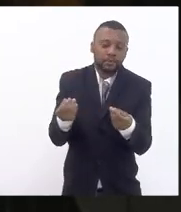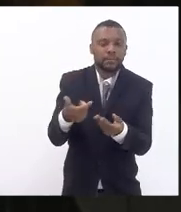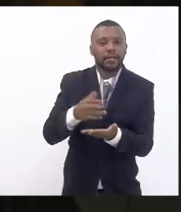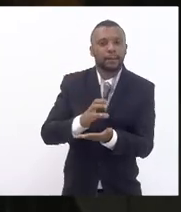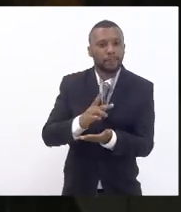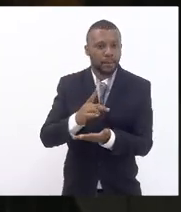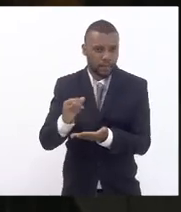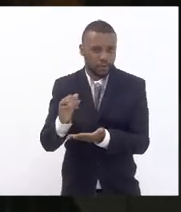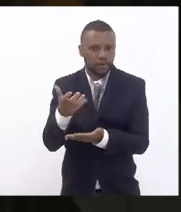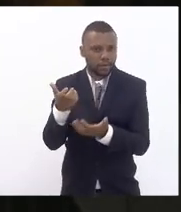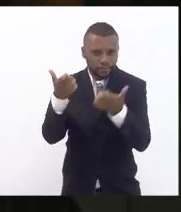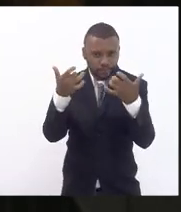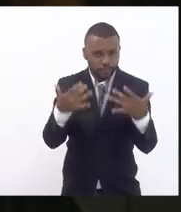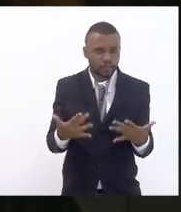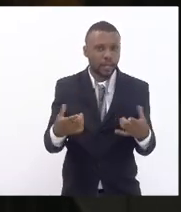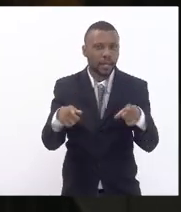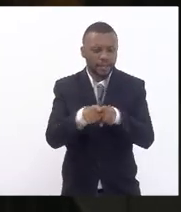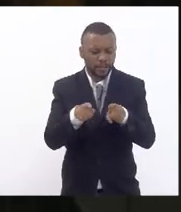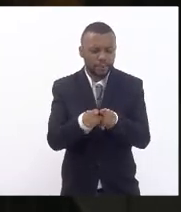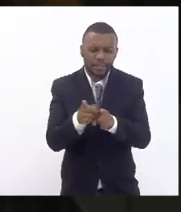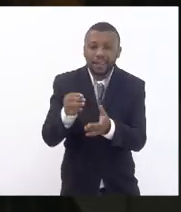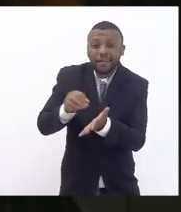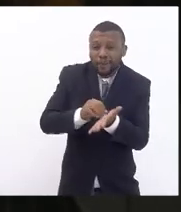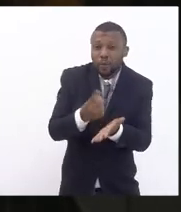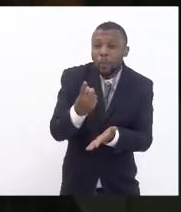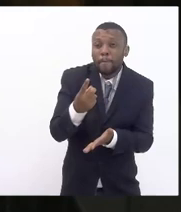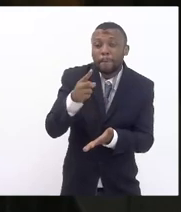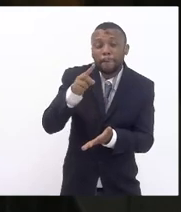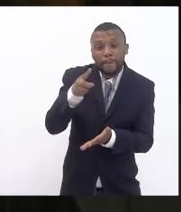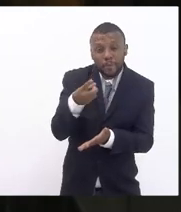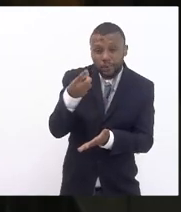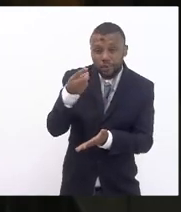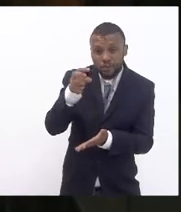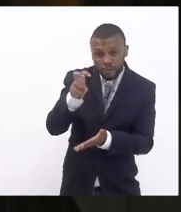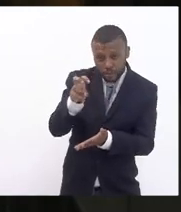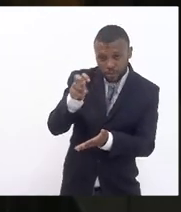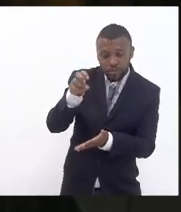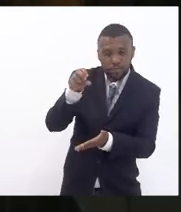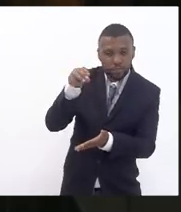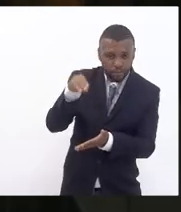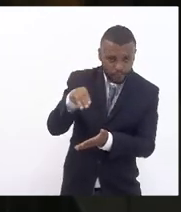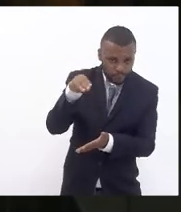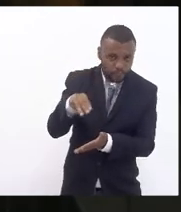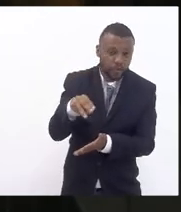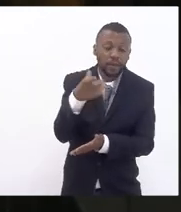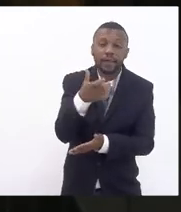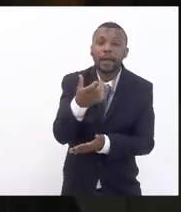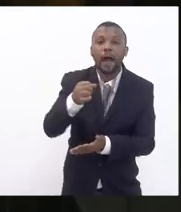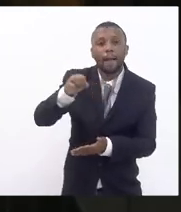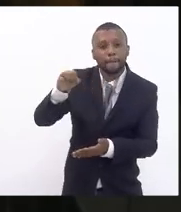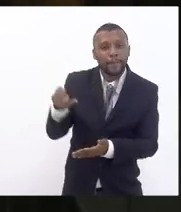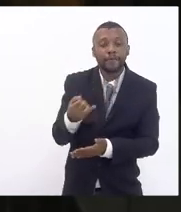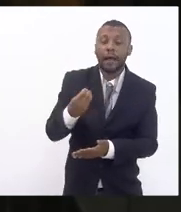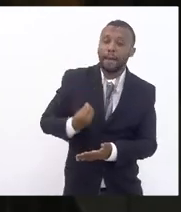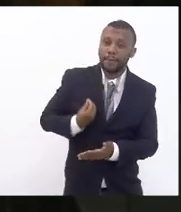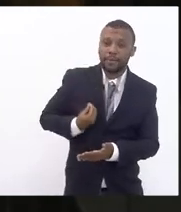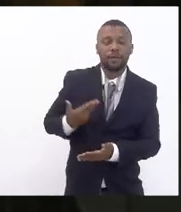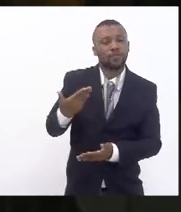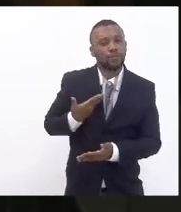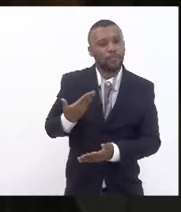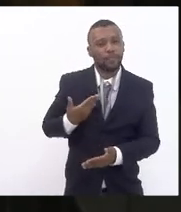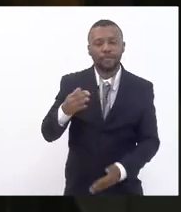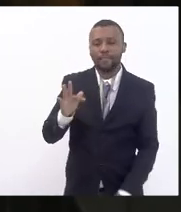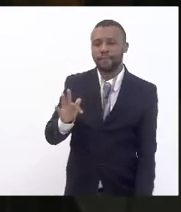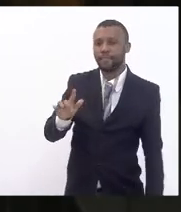destacar. E, por último, nesse minuto e meio que eu tenho ainda, eu queria destacar, aproveitando a presença do meu companheiro Flávio